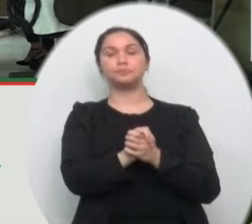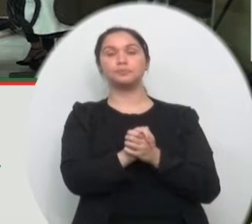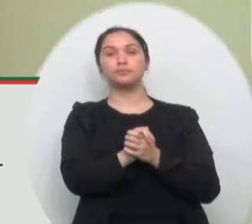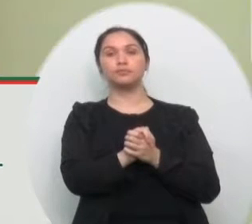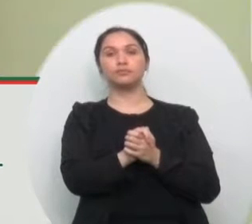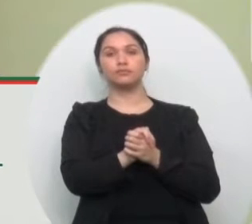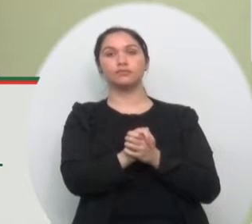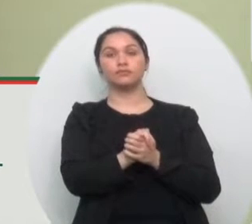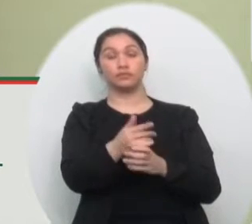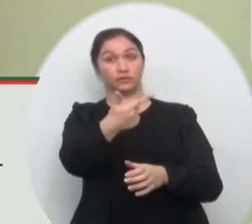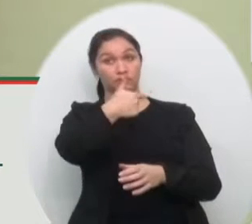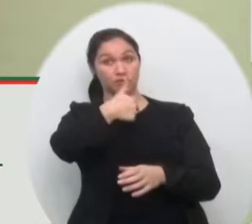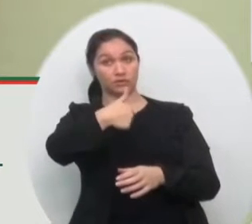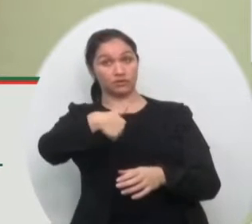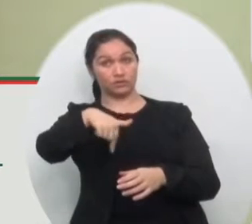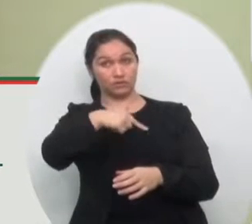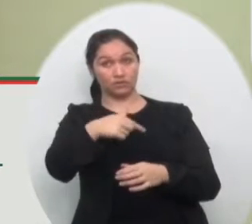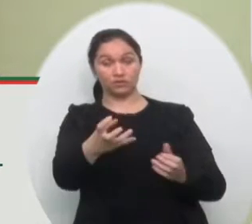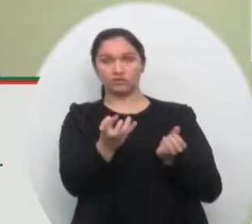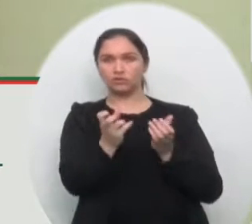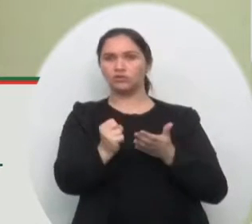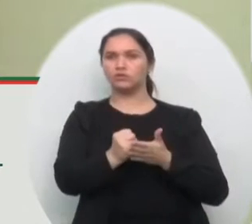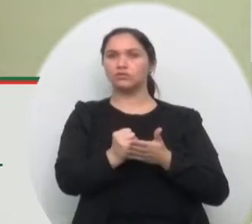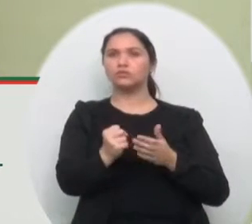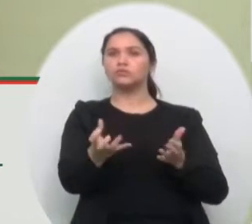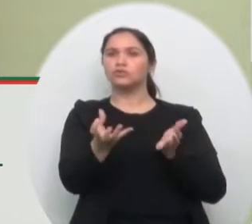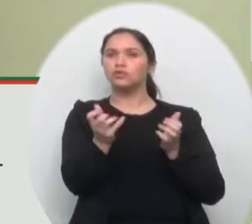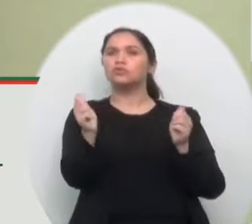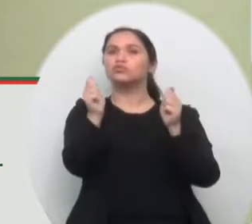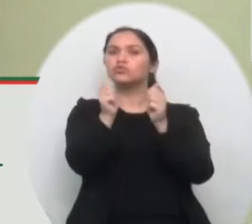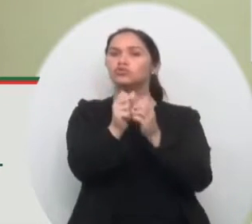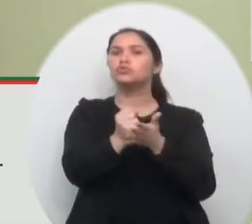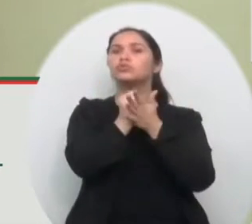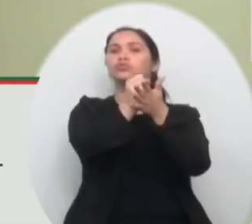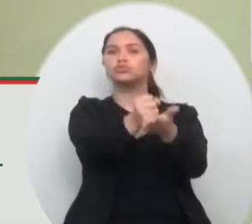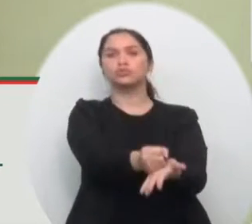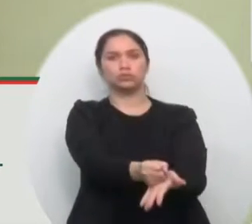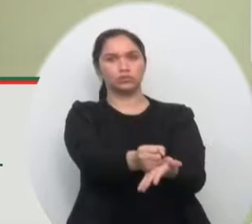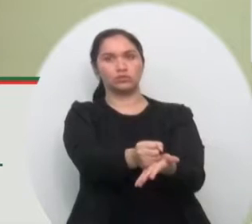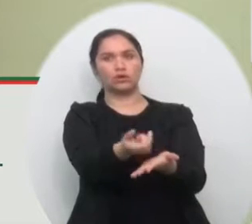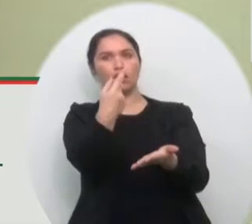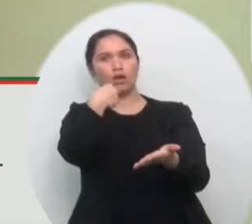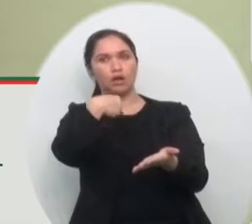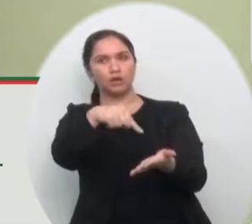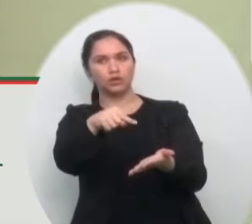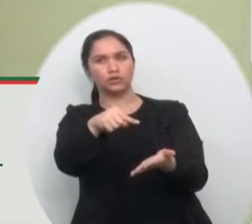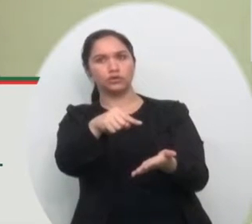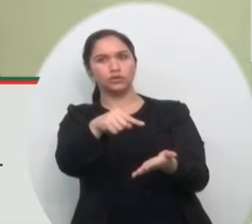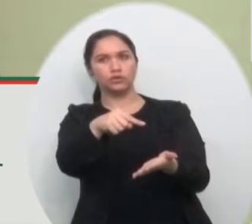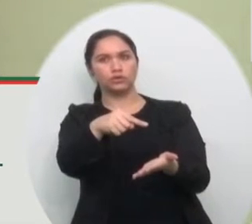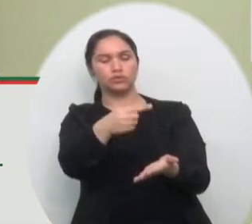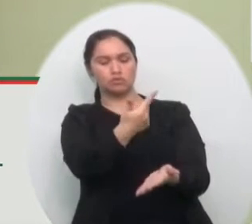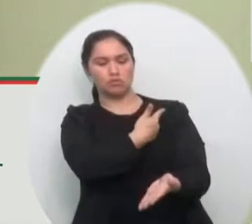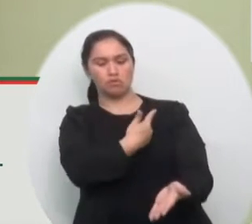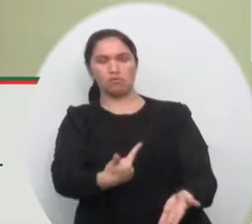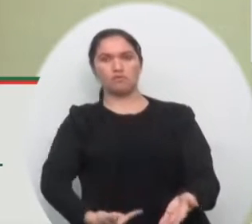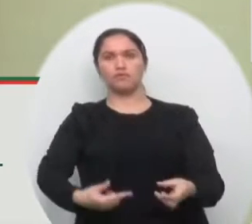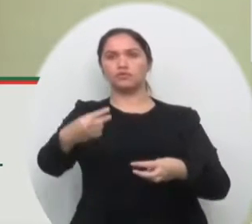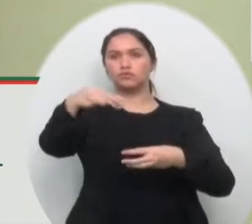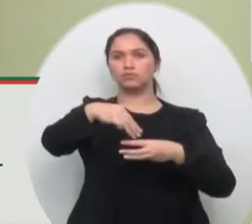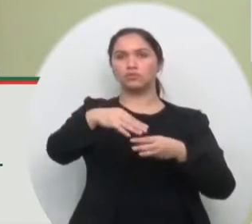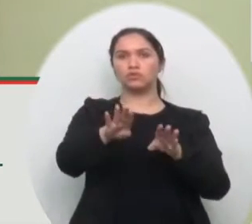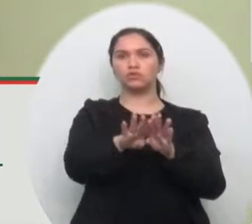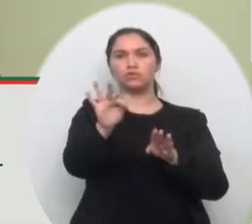Se colocamos à disposição, queremos estar juntos, sim, indo ao governo municipal, indo à FANCRI, indo também